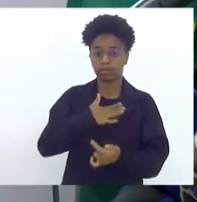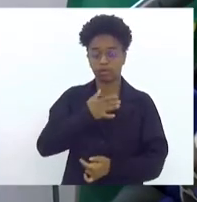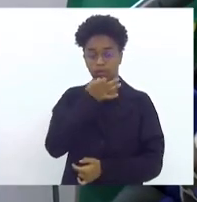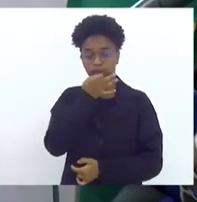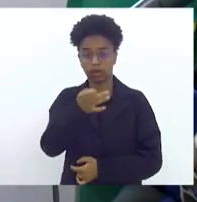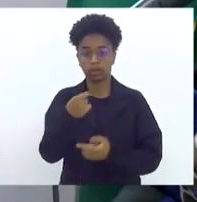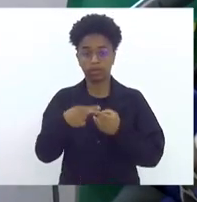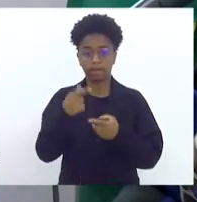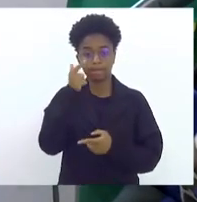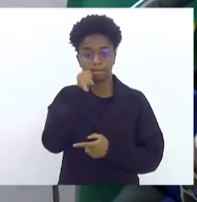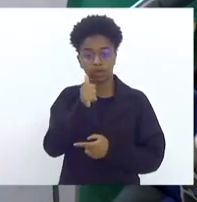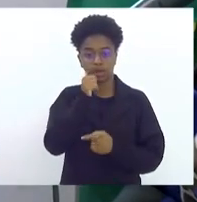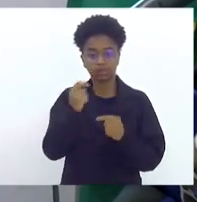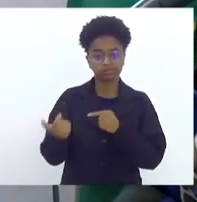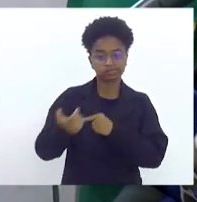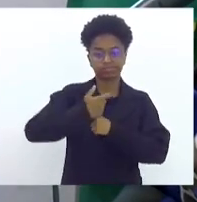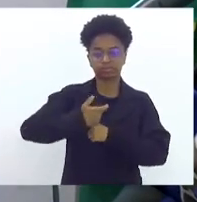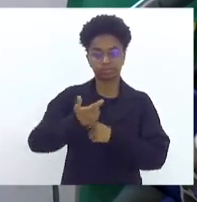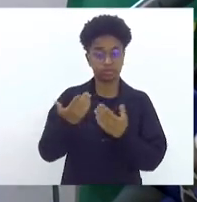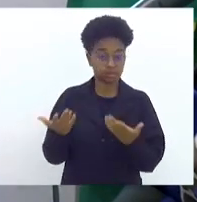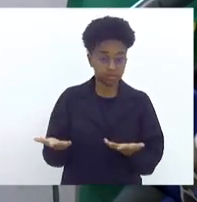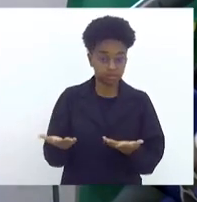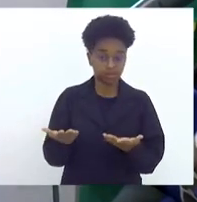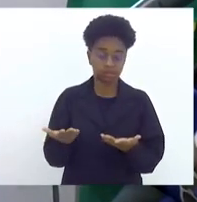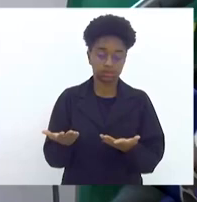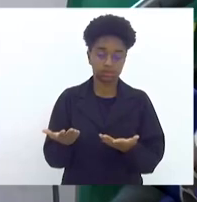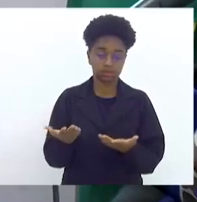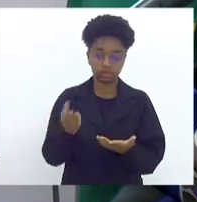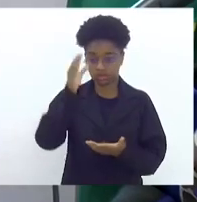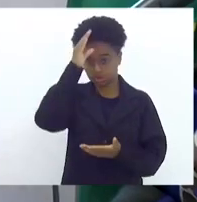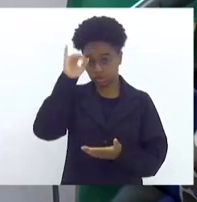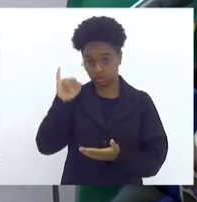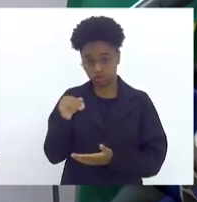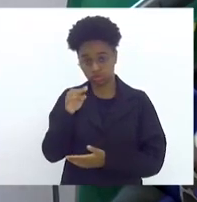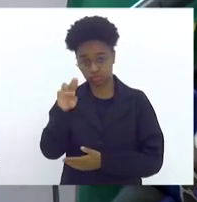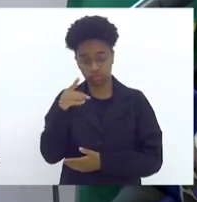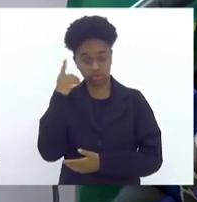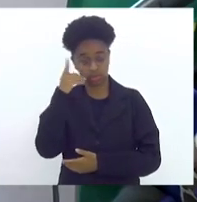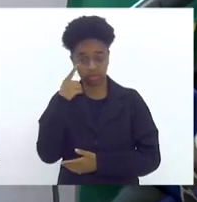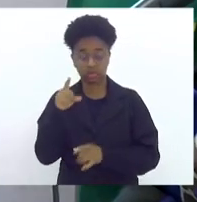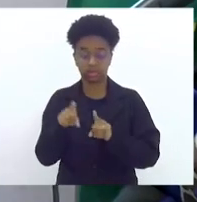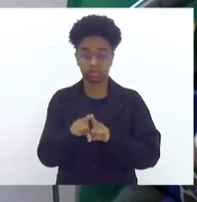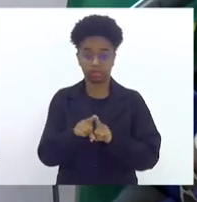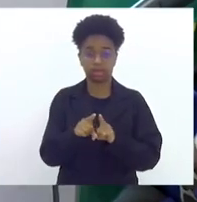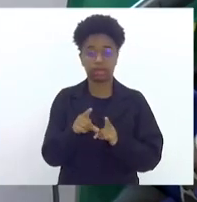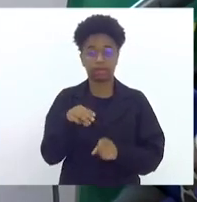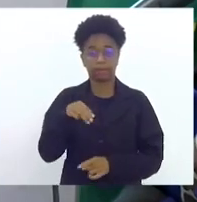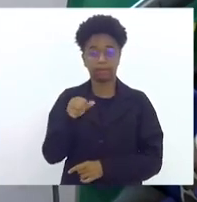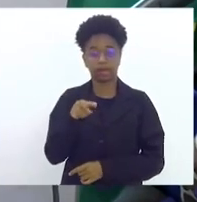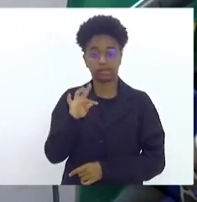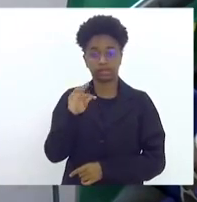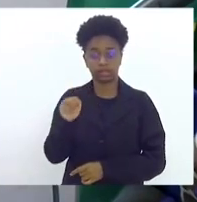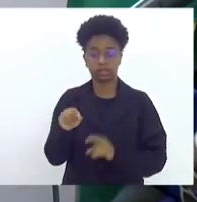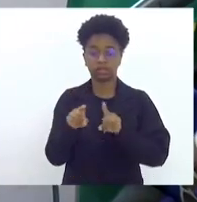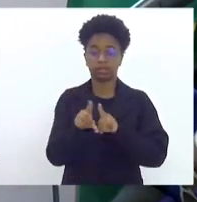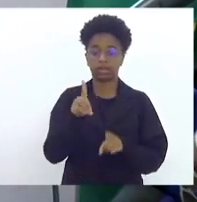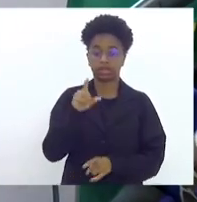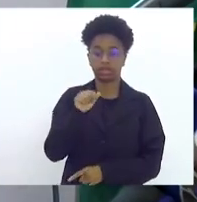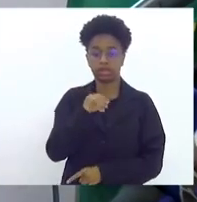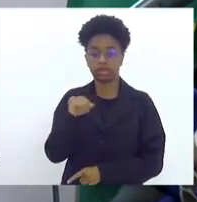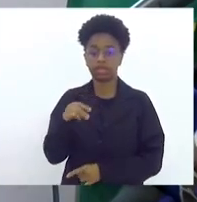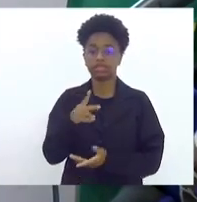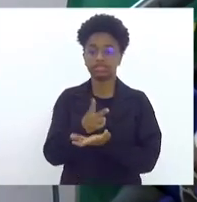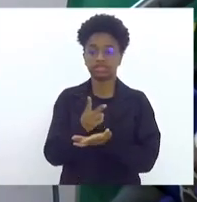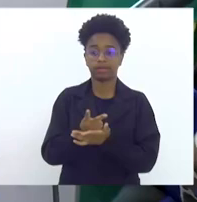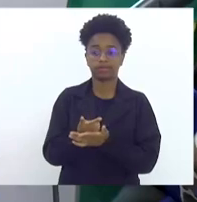uma mulher me atacando desse jeito sabe então assim te ajuda pela tia Ju na nossa vice deputada de Presidente e a Dani que sempre tá presente aqui